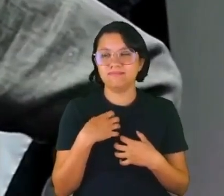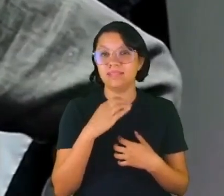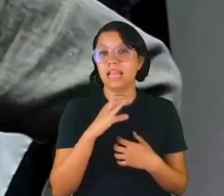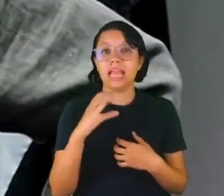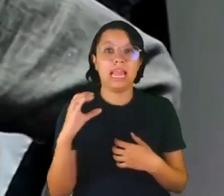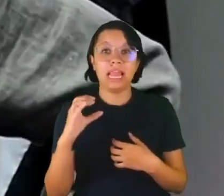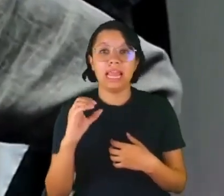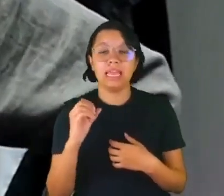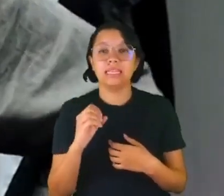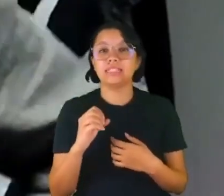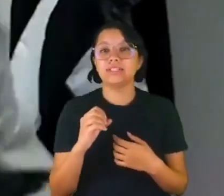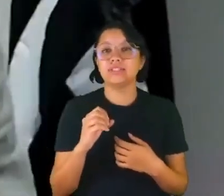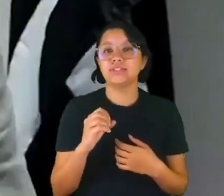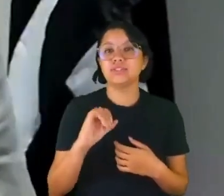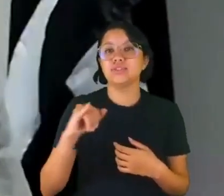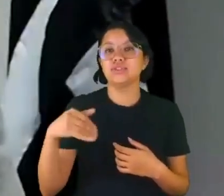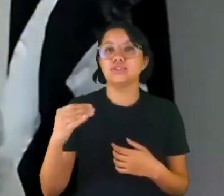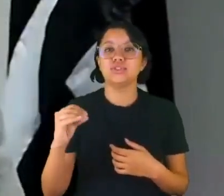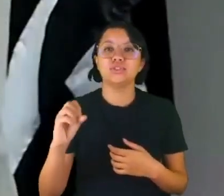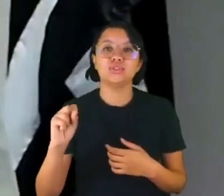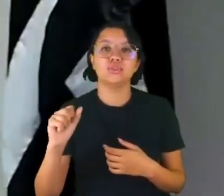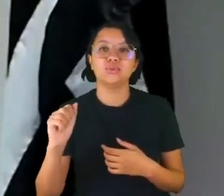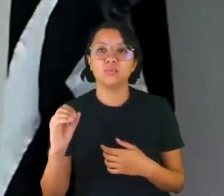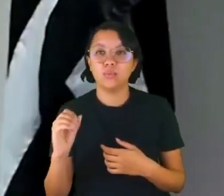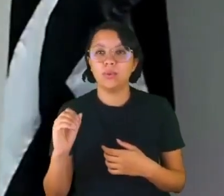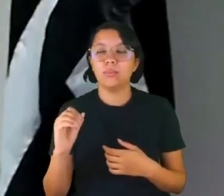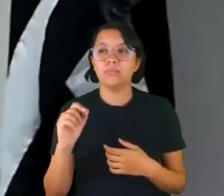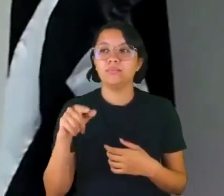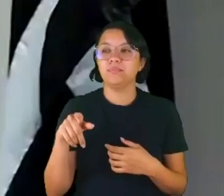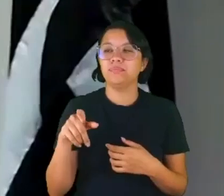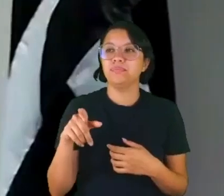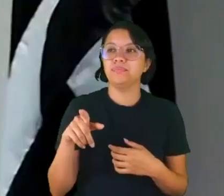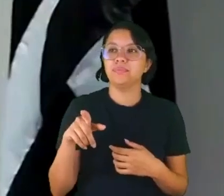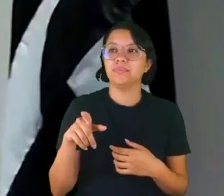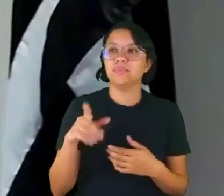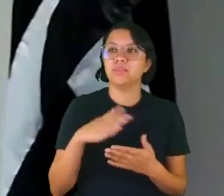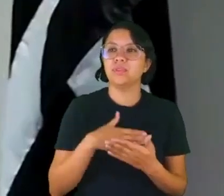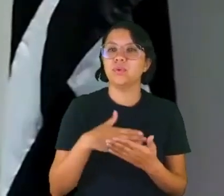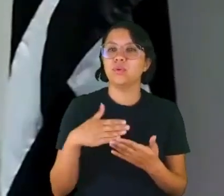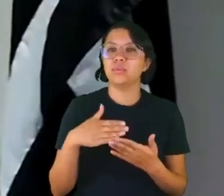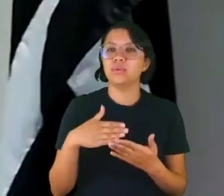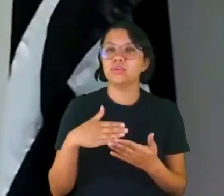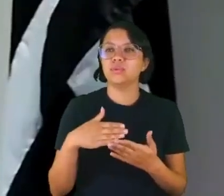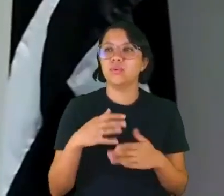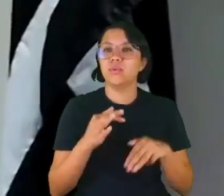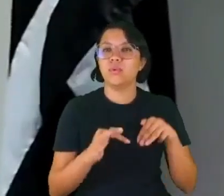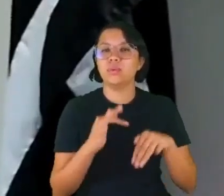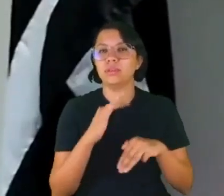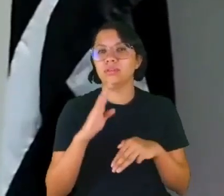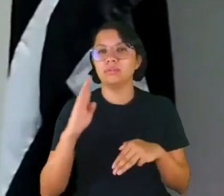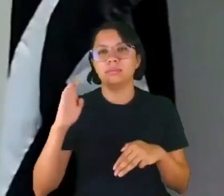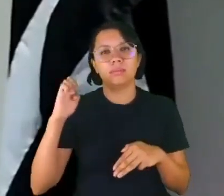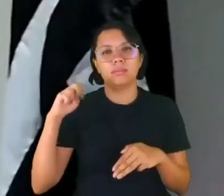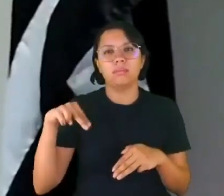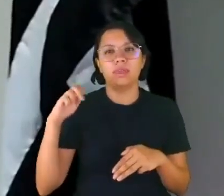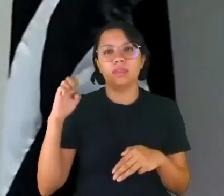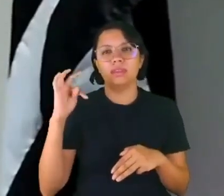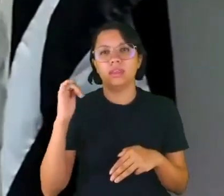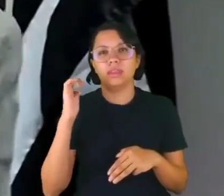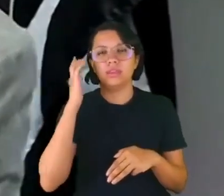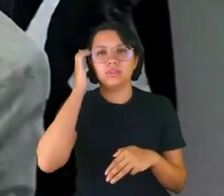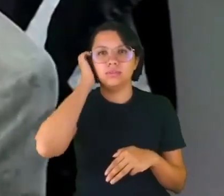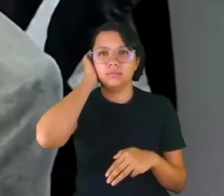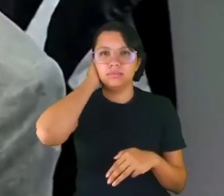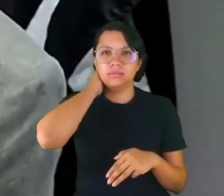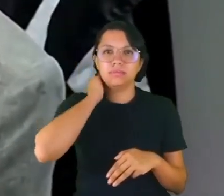começou com o ministro Benetti. O ministro Benetti fez um voto brilhante, como sempre, a respeito do